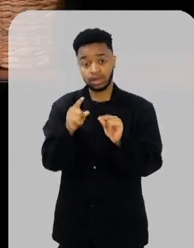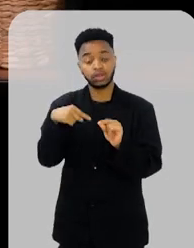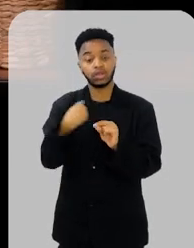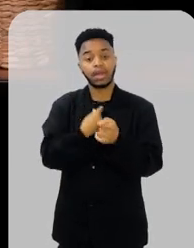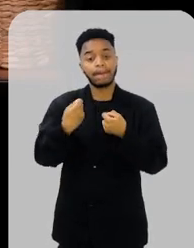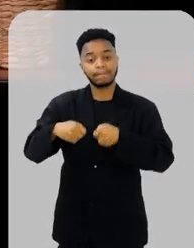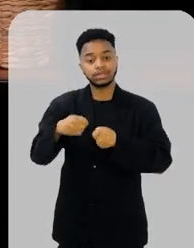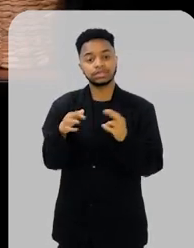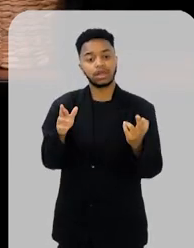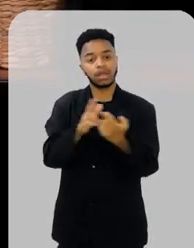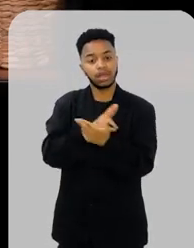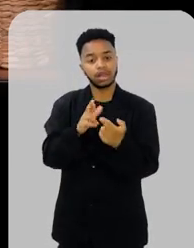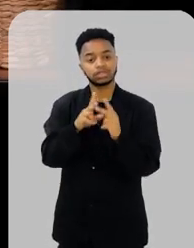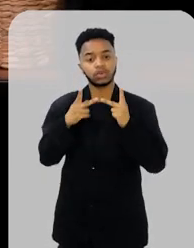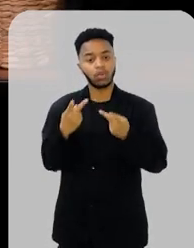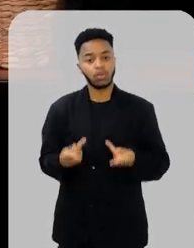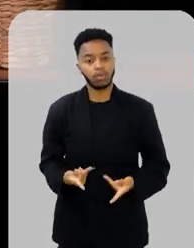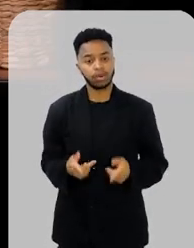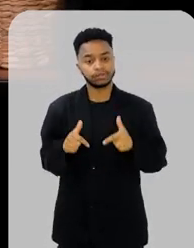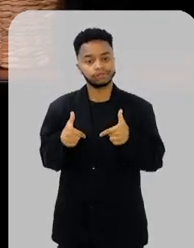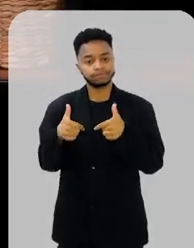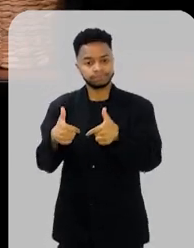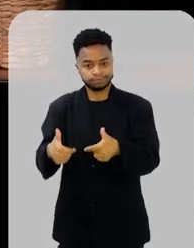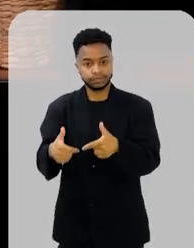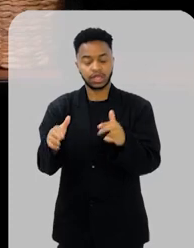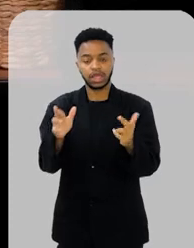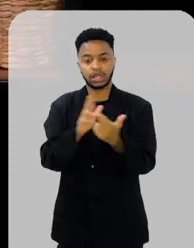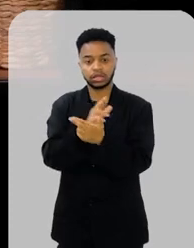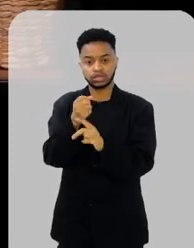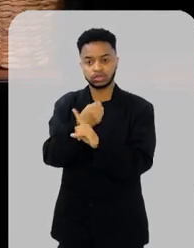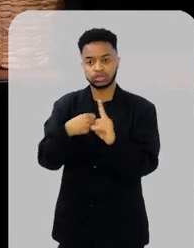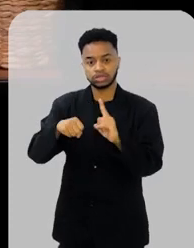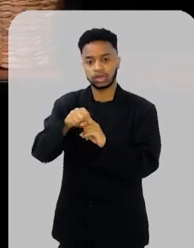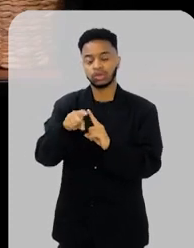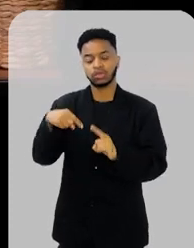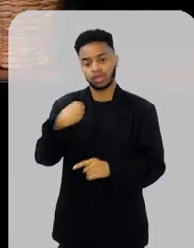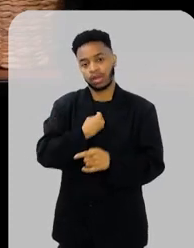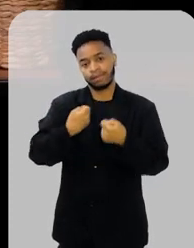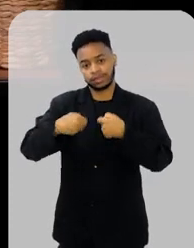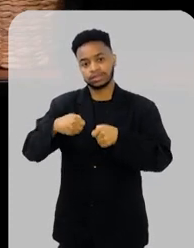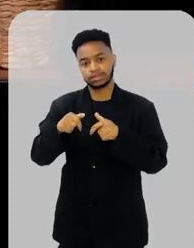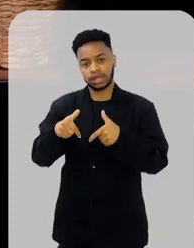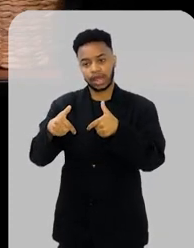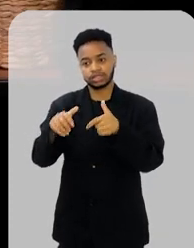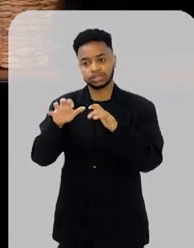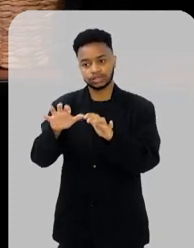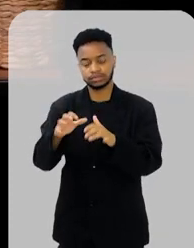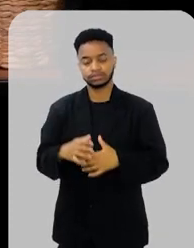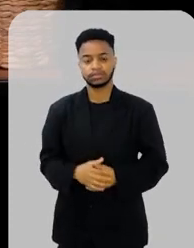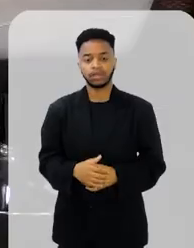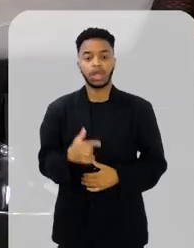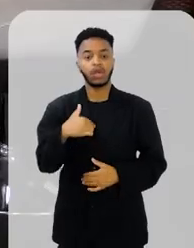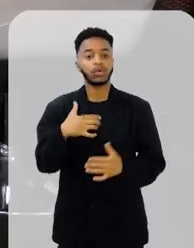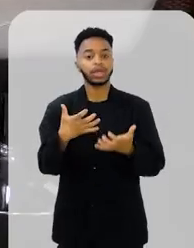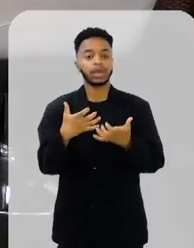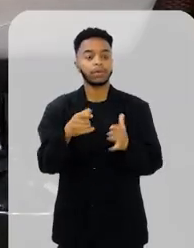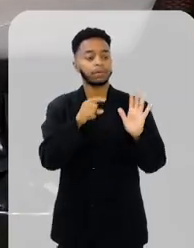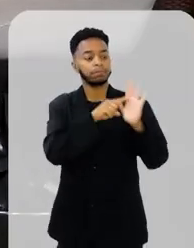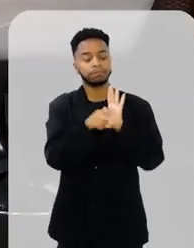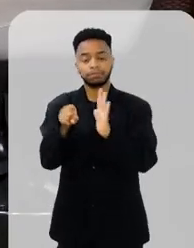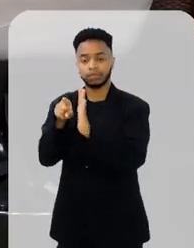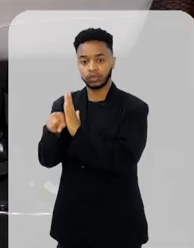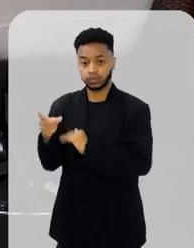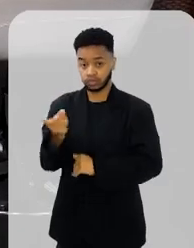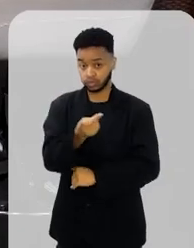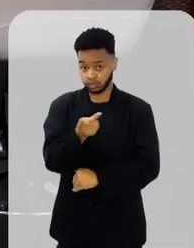que trabalhar mais essas relações humanas, né, relações sociais, que a gente está precisando muito disso. Bom, queria trazer outra questão aqui para